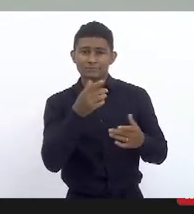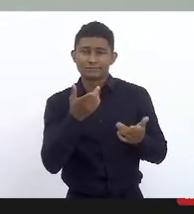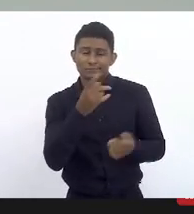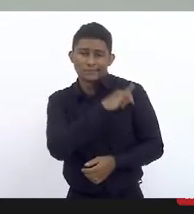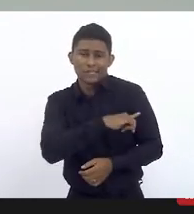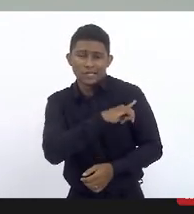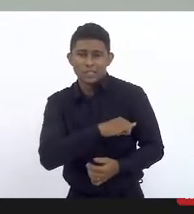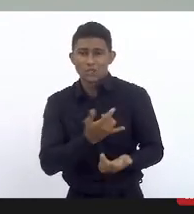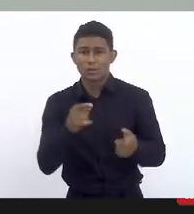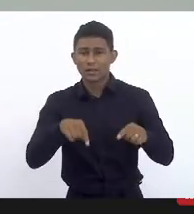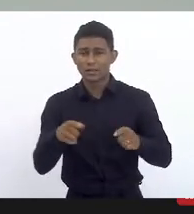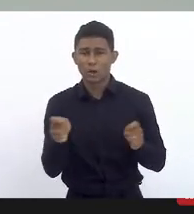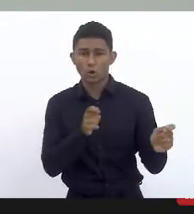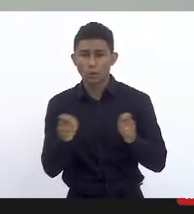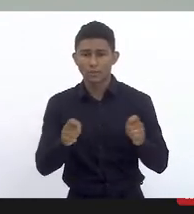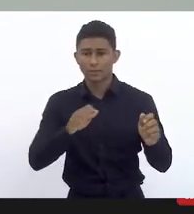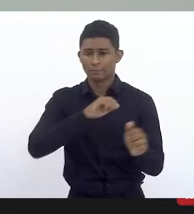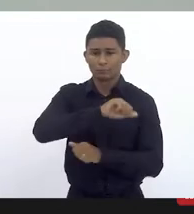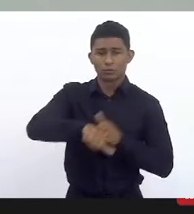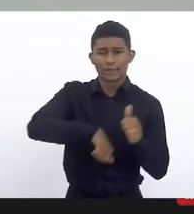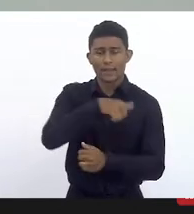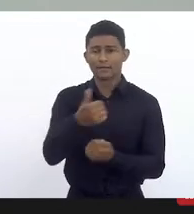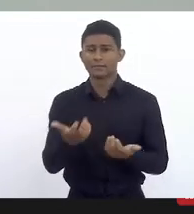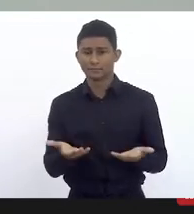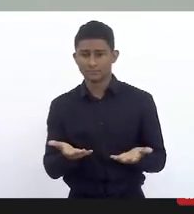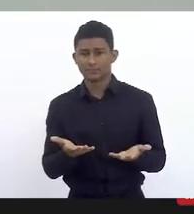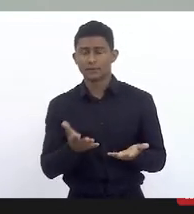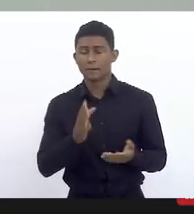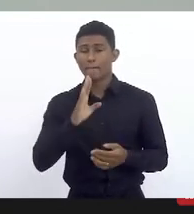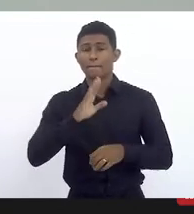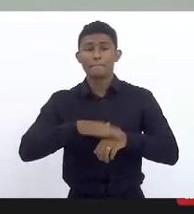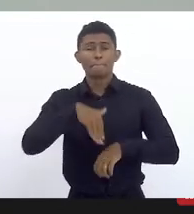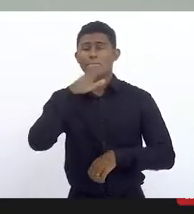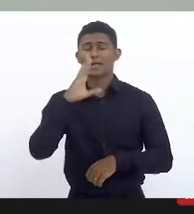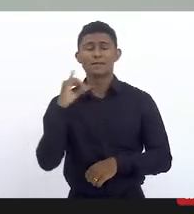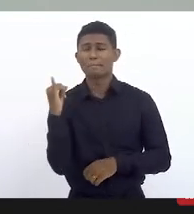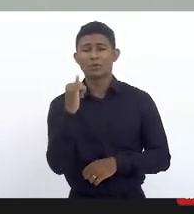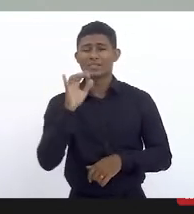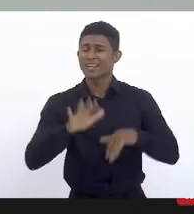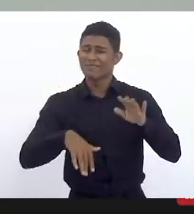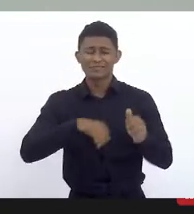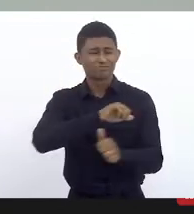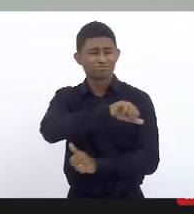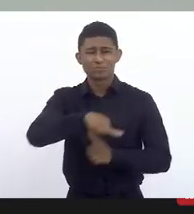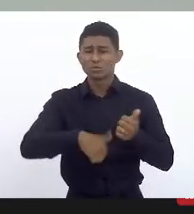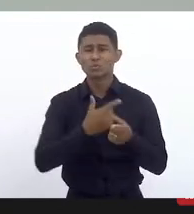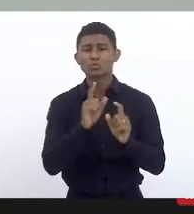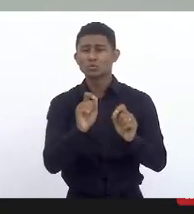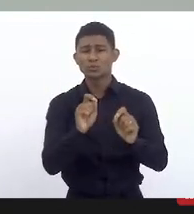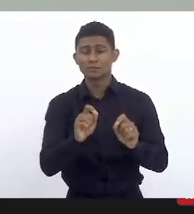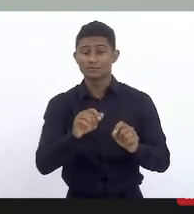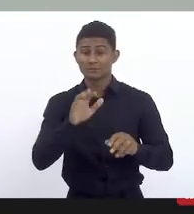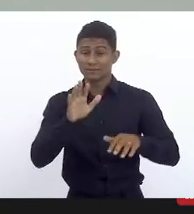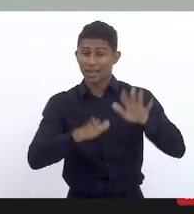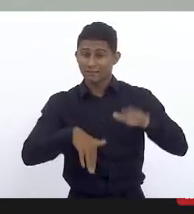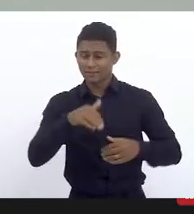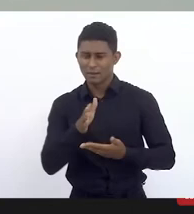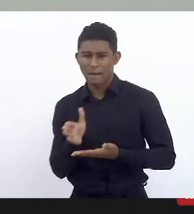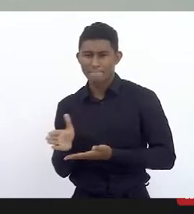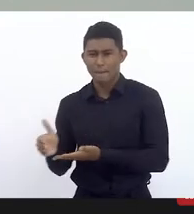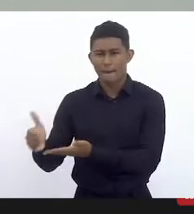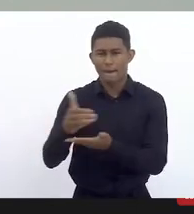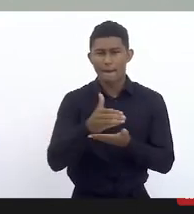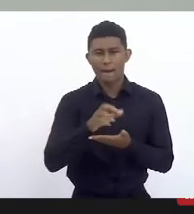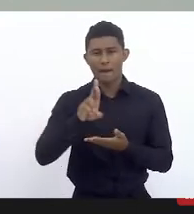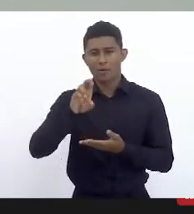fluminense, cito como mais importante a possibilidade de modificação da arrecadação de royalties. Então, a gente